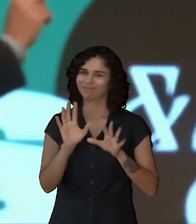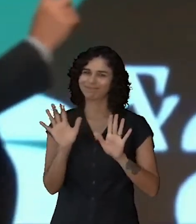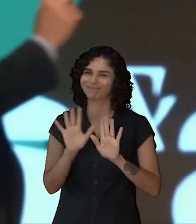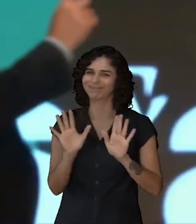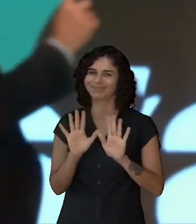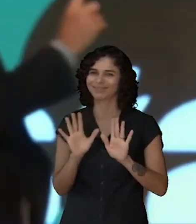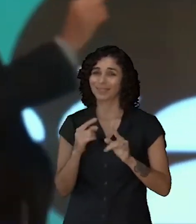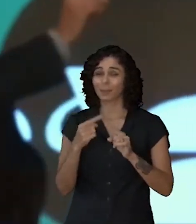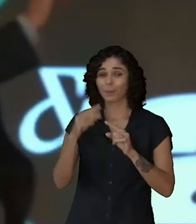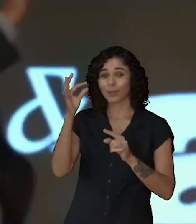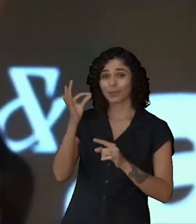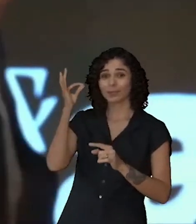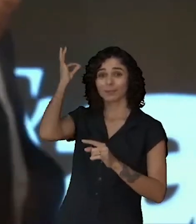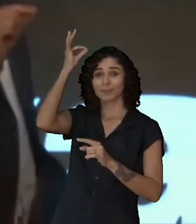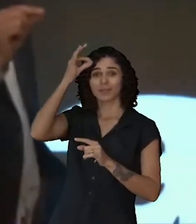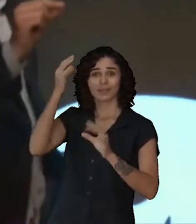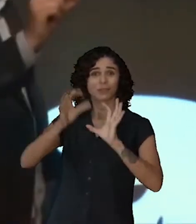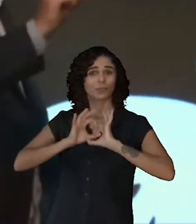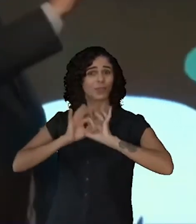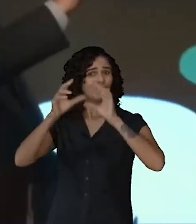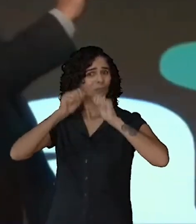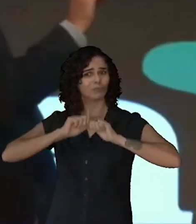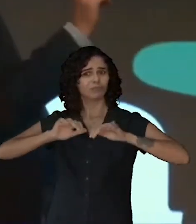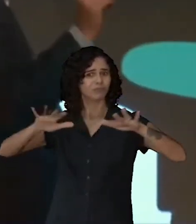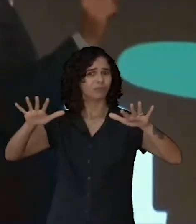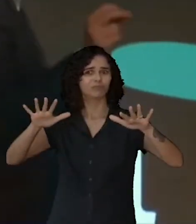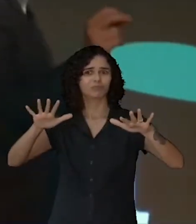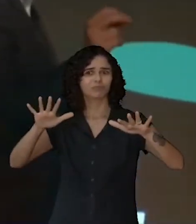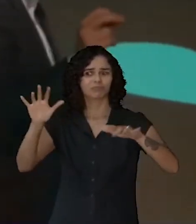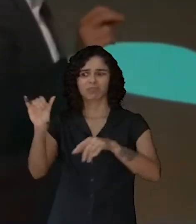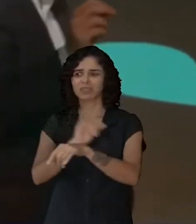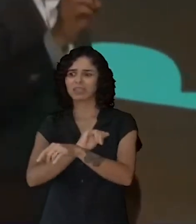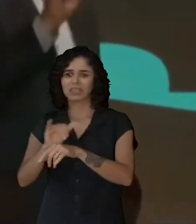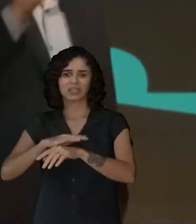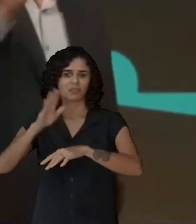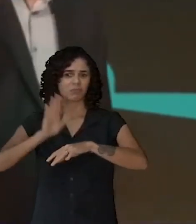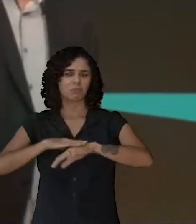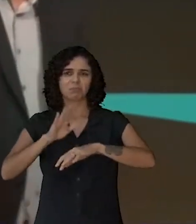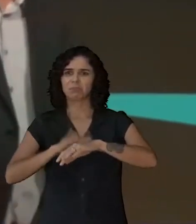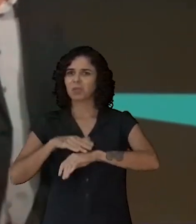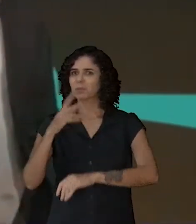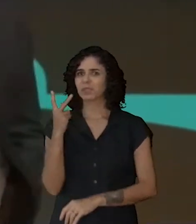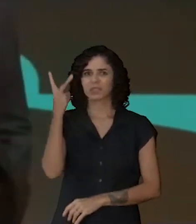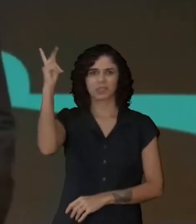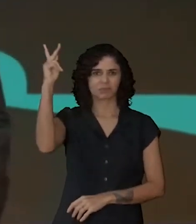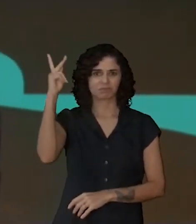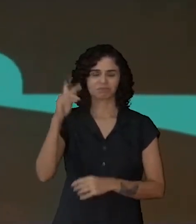manifesta livremente, não tem um formato, não tem um rótulo, não tem um jeitão.